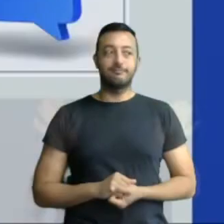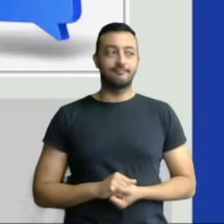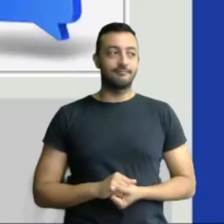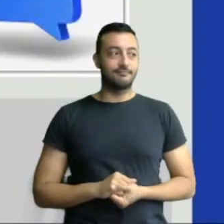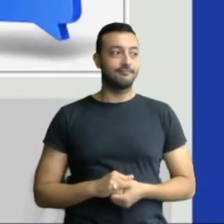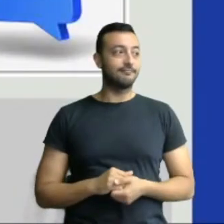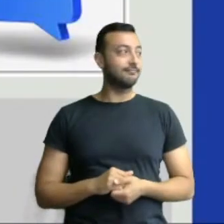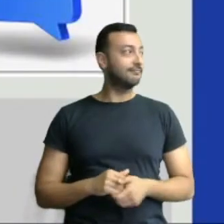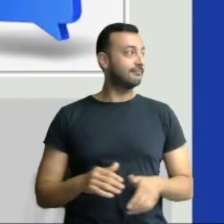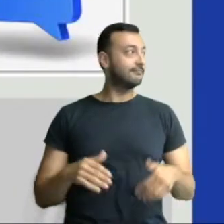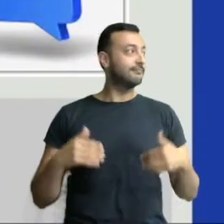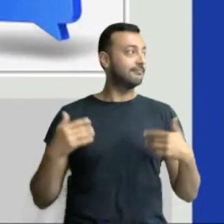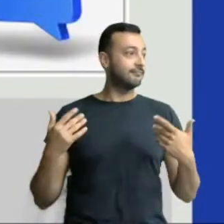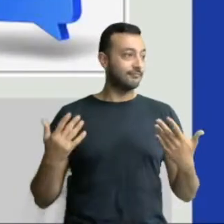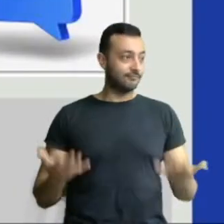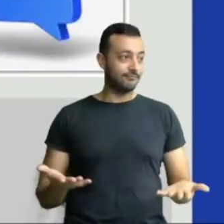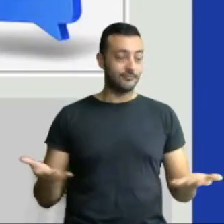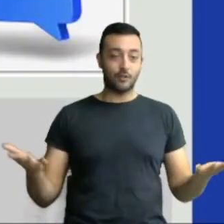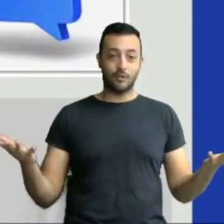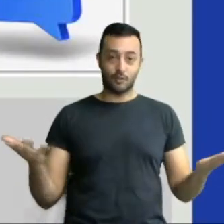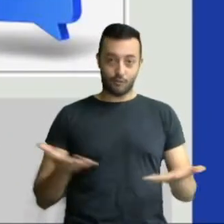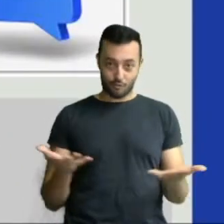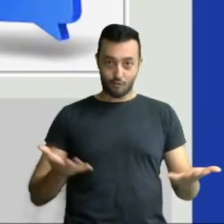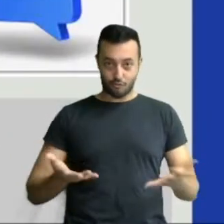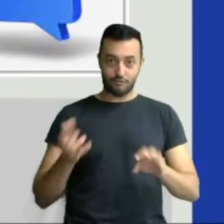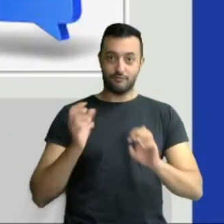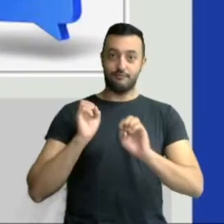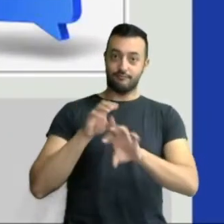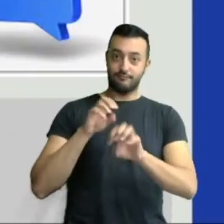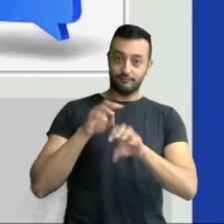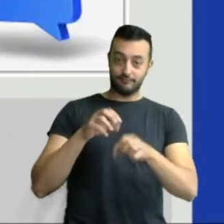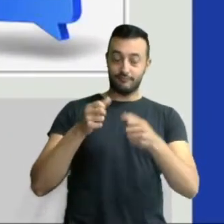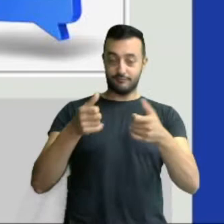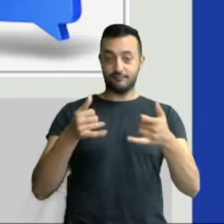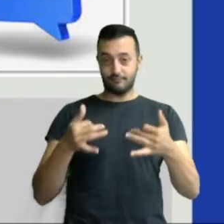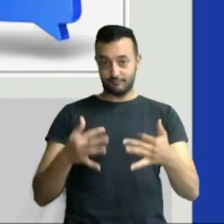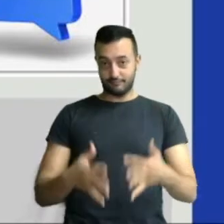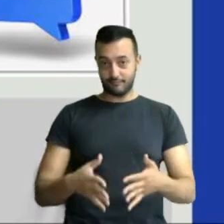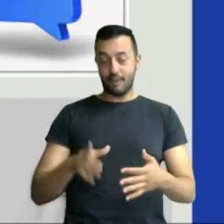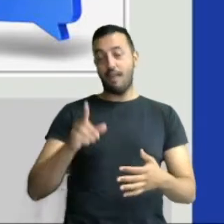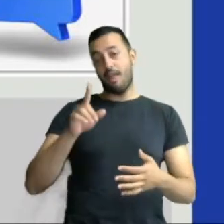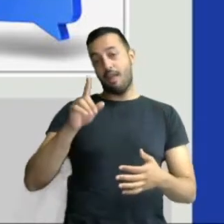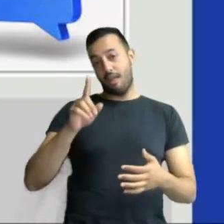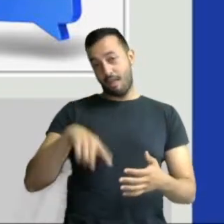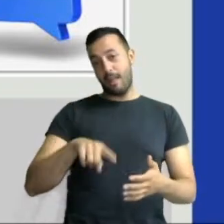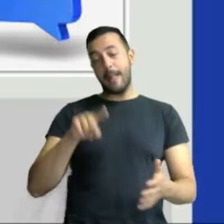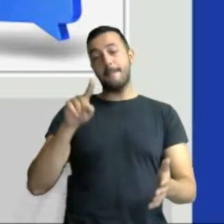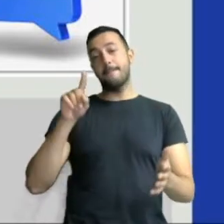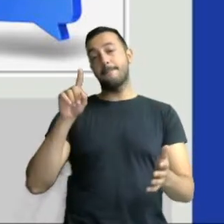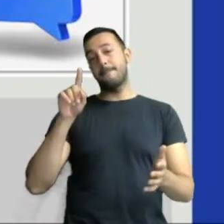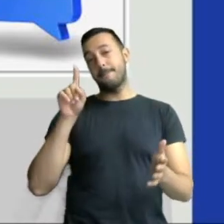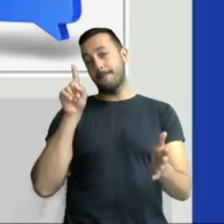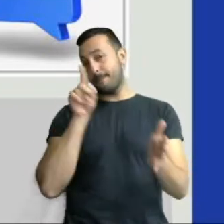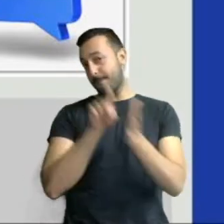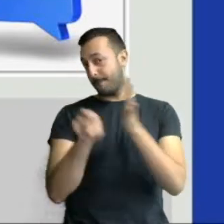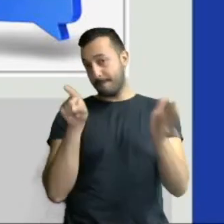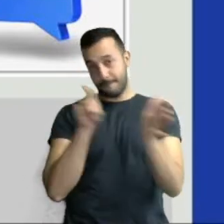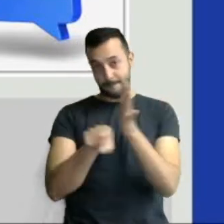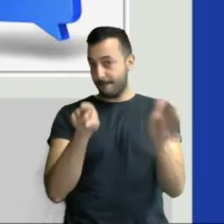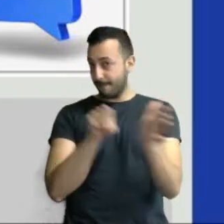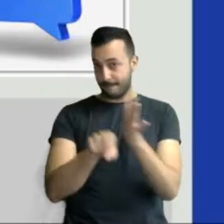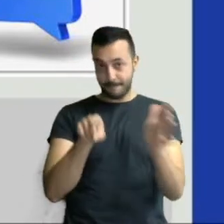guys! Bem, o nosso conteúdo de hoje, certo? Serão os interrogative pronouns, ou